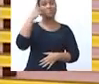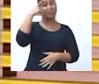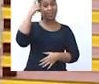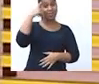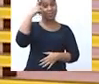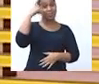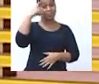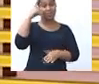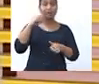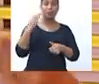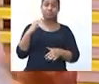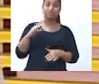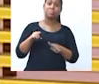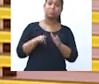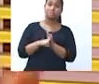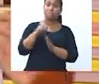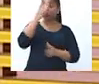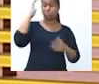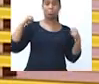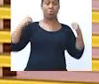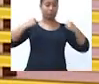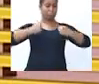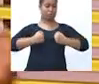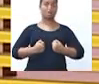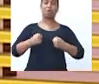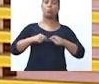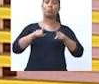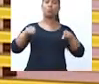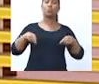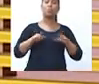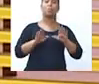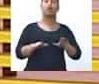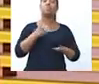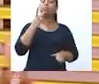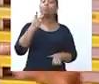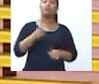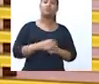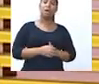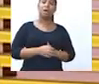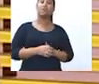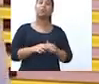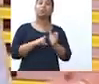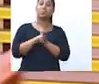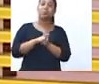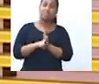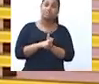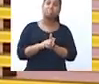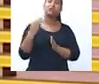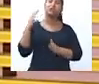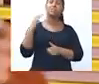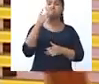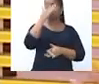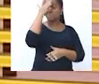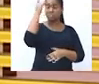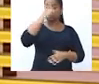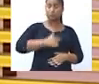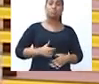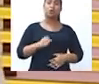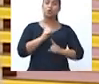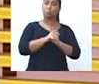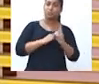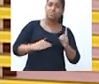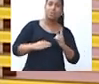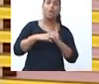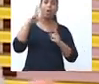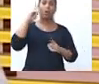do cientista para a gente, alguém de jaleco no laboratório. Isso. Mas e quando a gente fala dos cientistas das ciências humanas, o cientista social, o pessoal